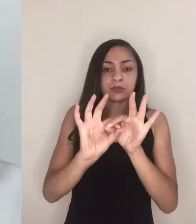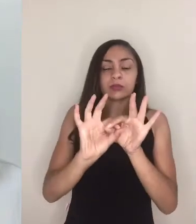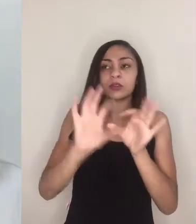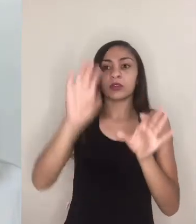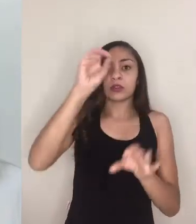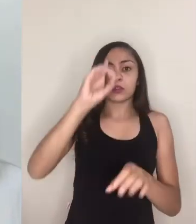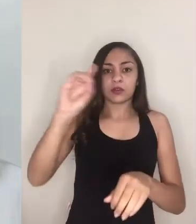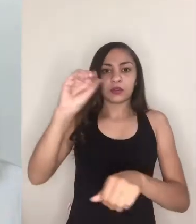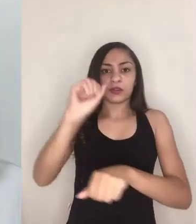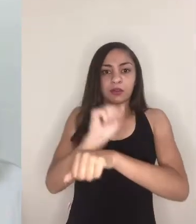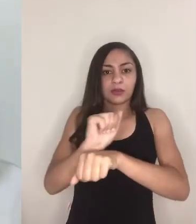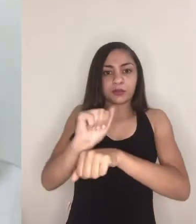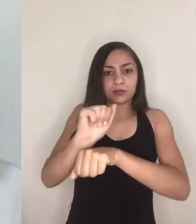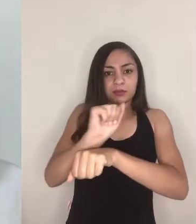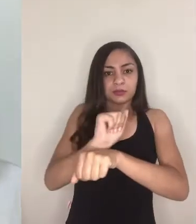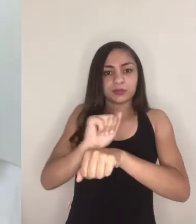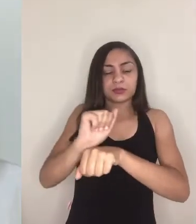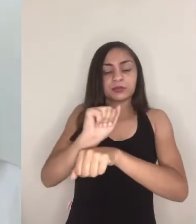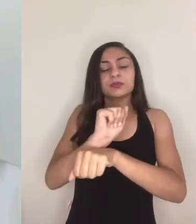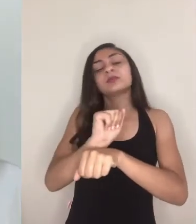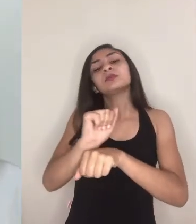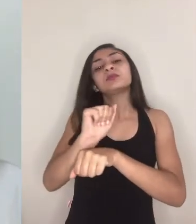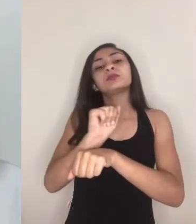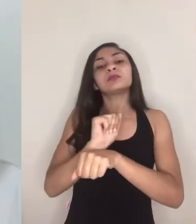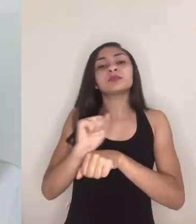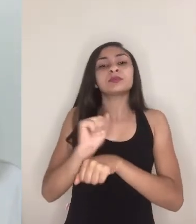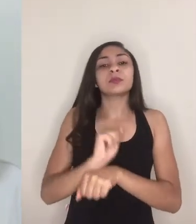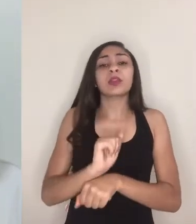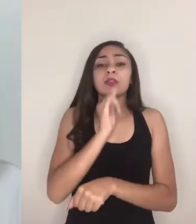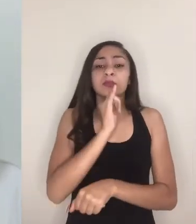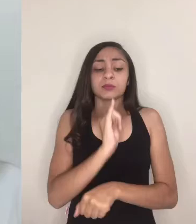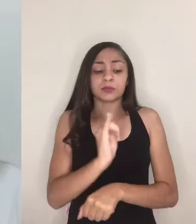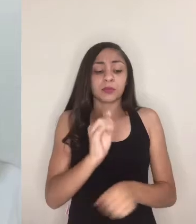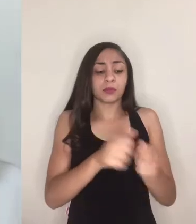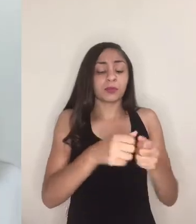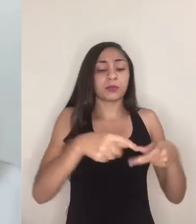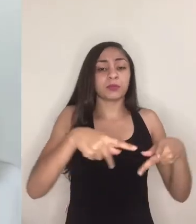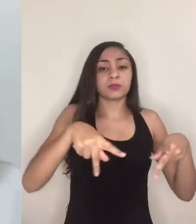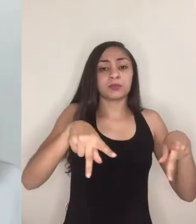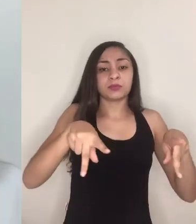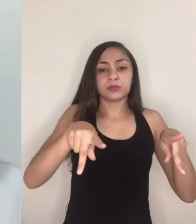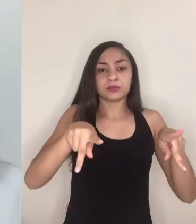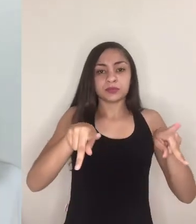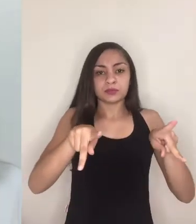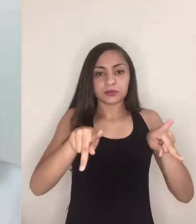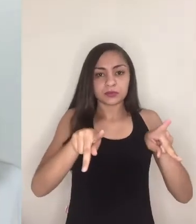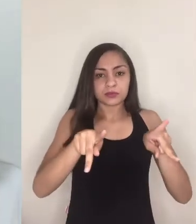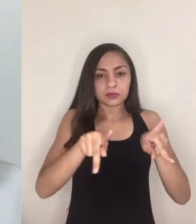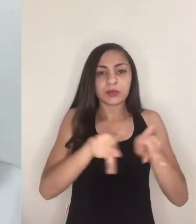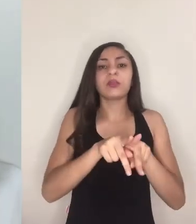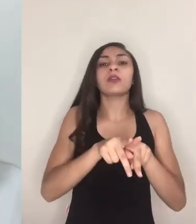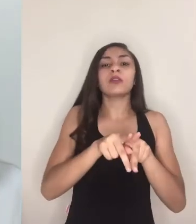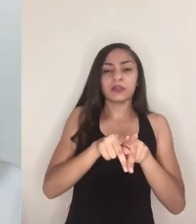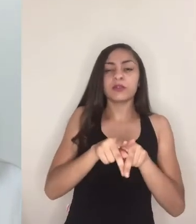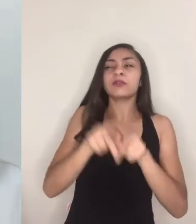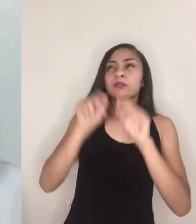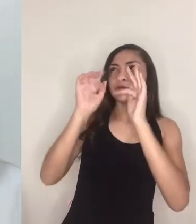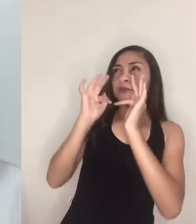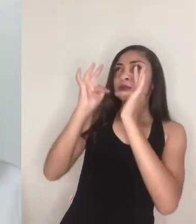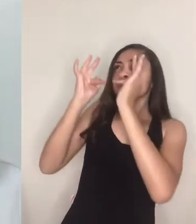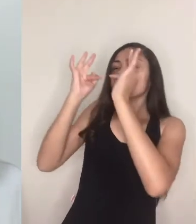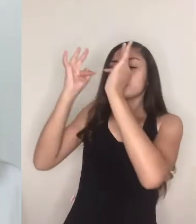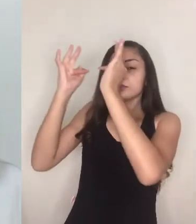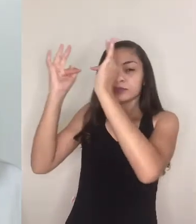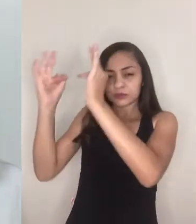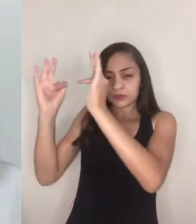com Abraão e declara que o povo tinha guardado com toda fidelidade